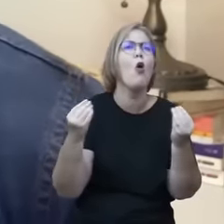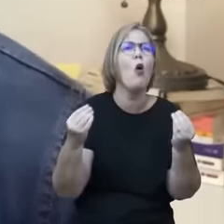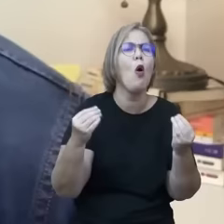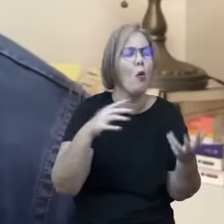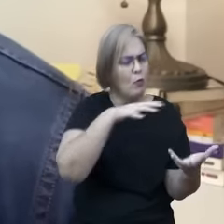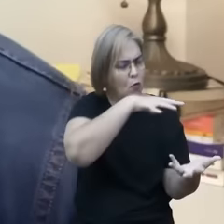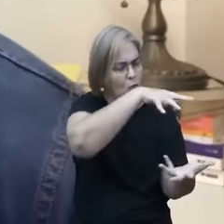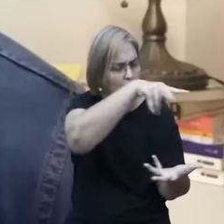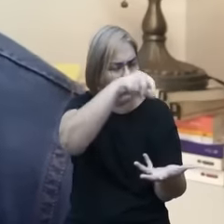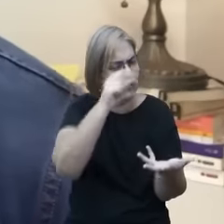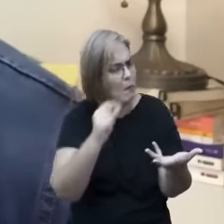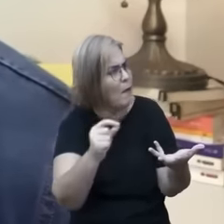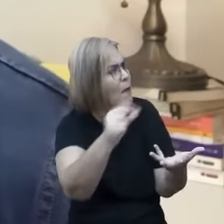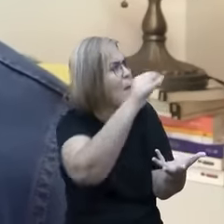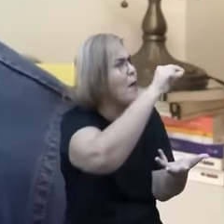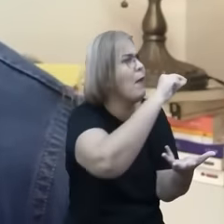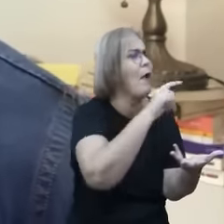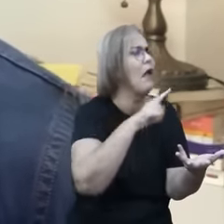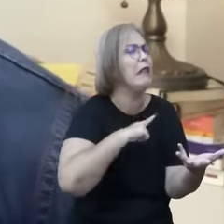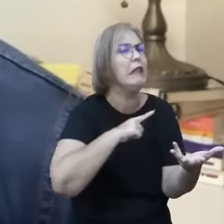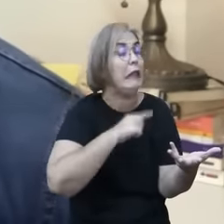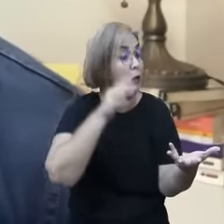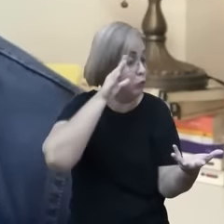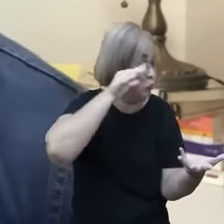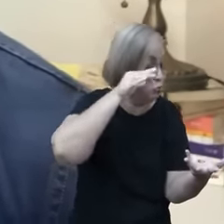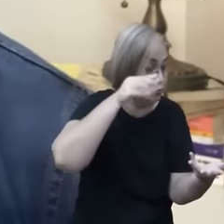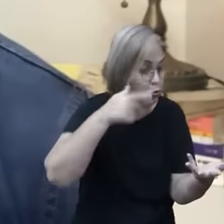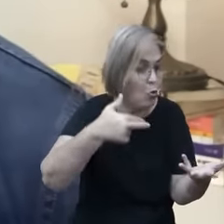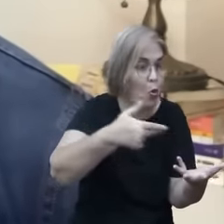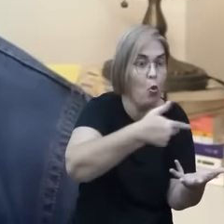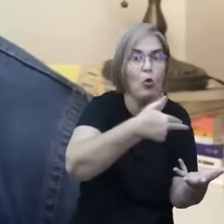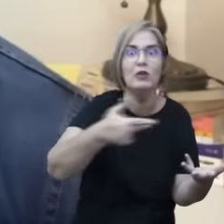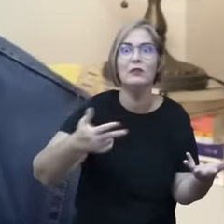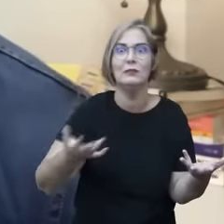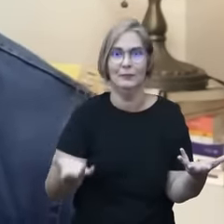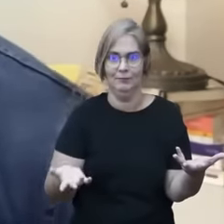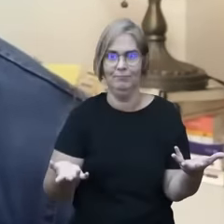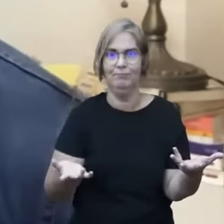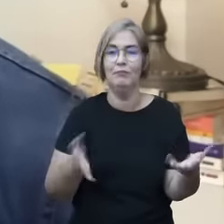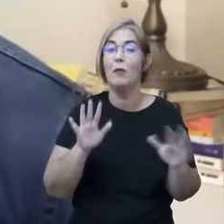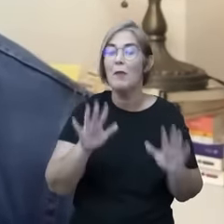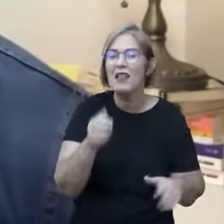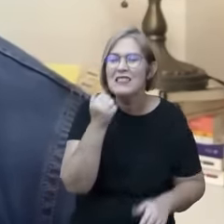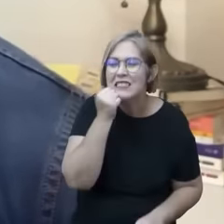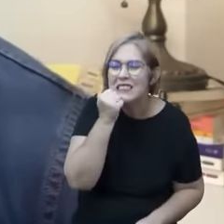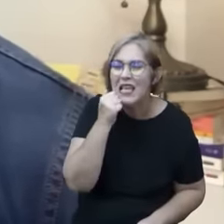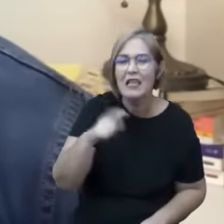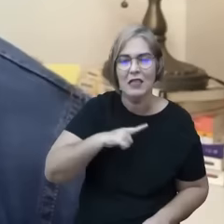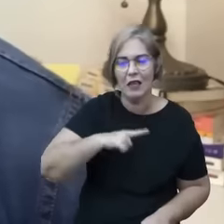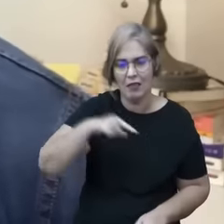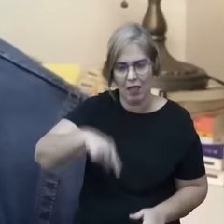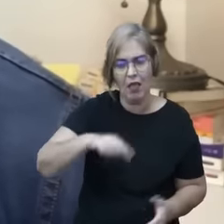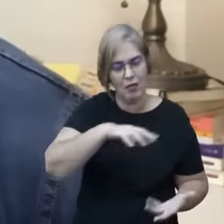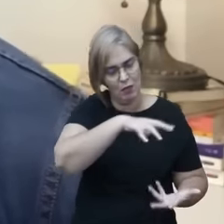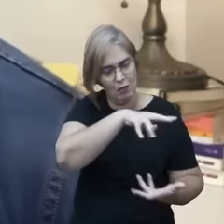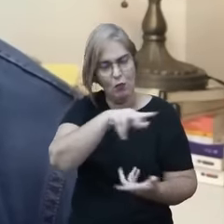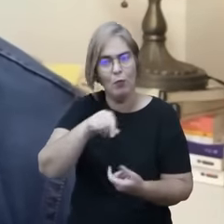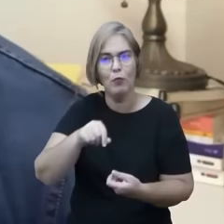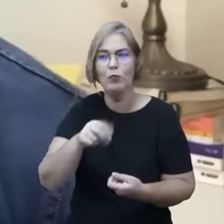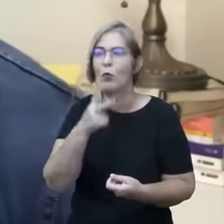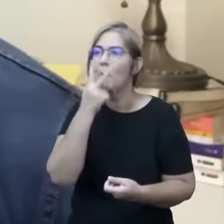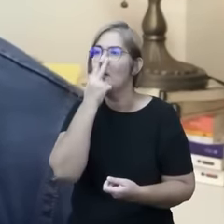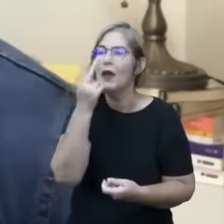cuja potência e cujas forças experimento? Mas toda a ciência desta terra não me dirá nada que me